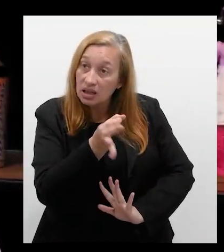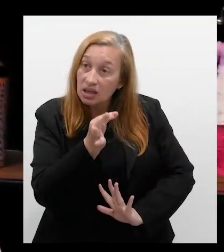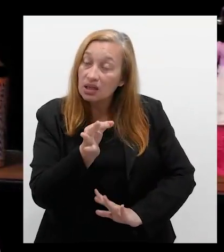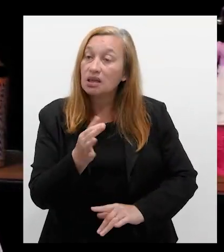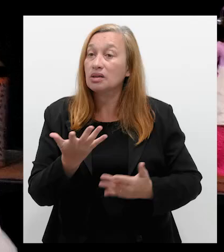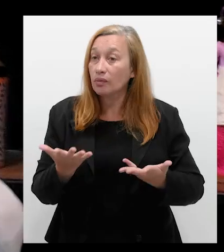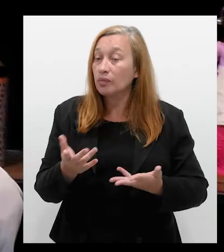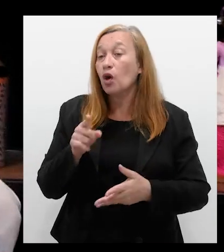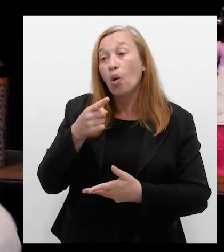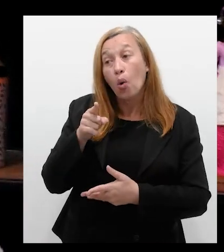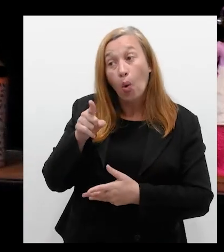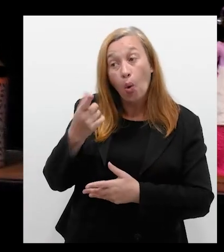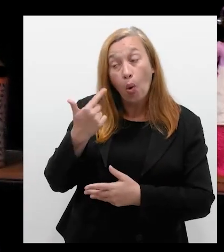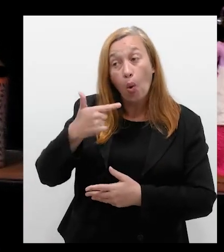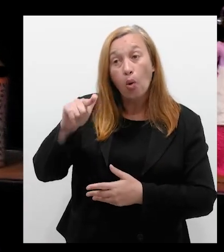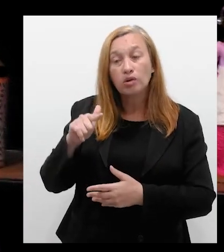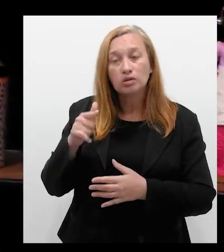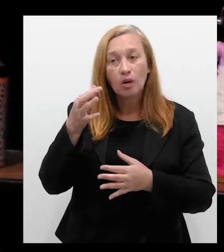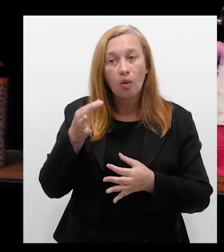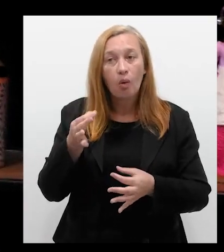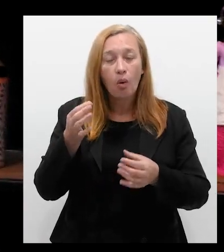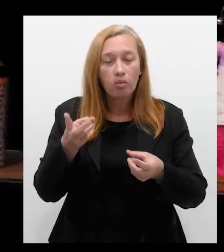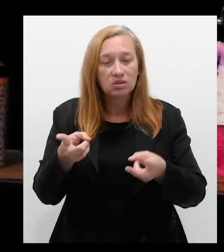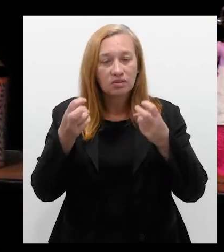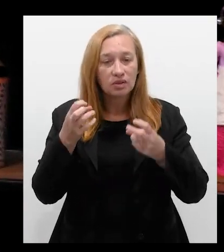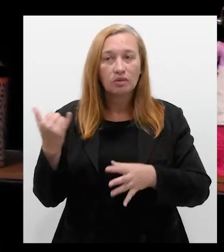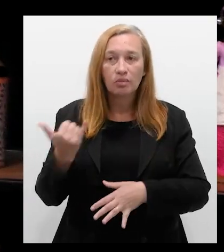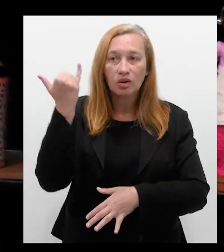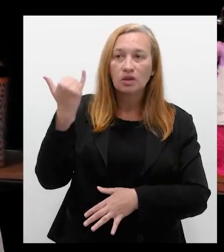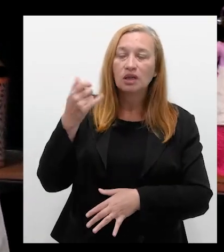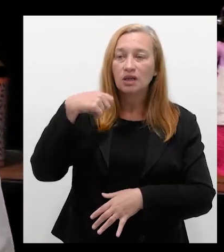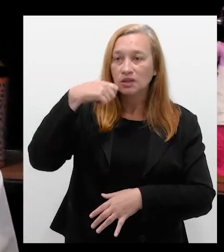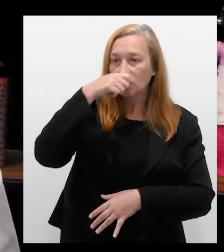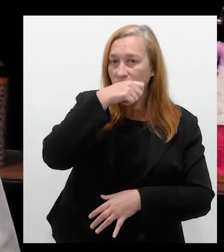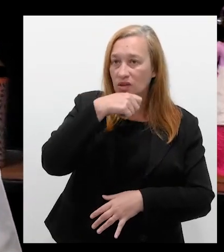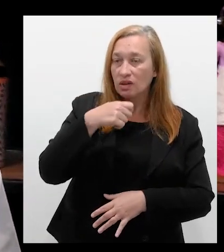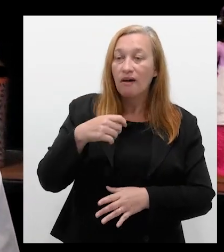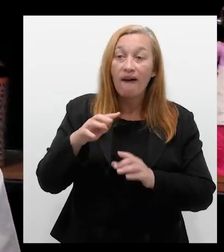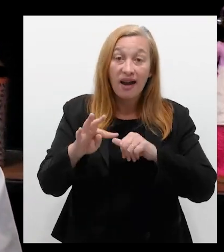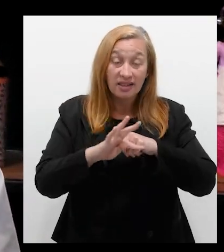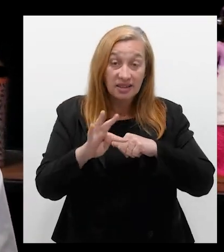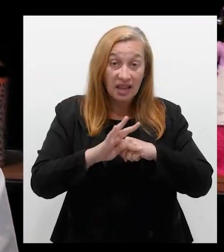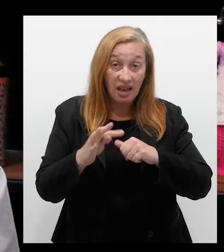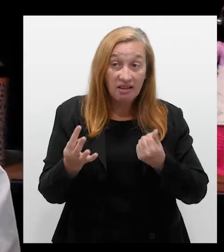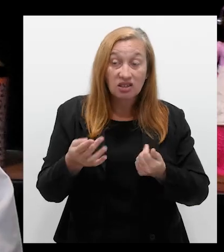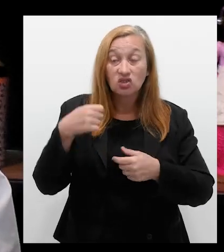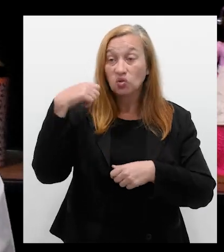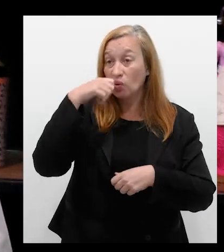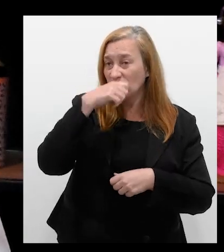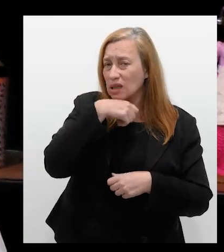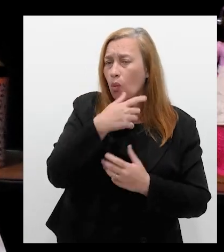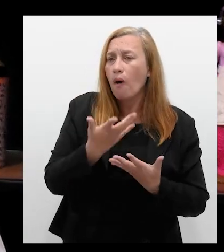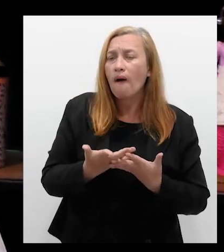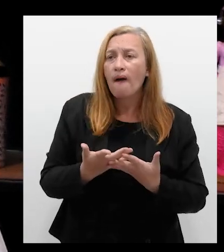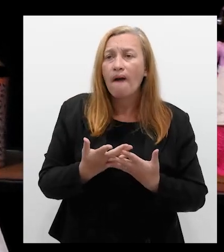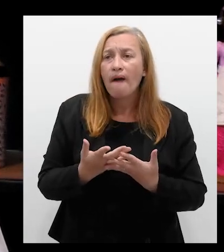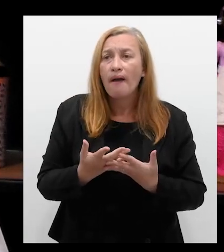E, além disso, uma outra observação importante que você fez, essa questão da escovação. A técnica de escovação ela é muito